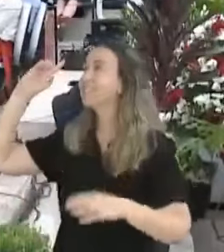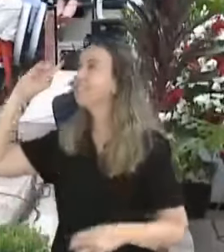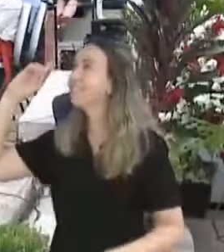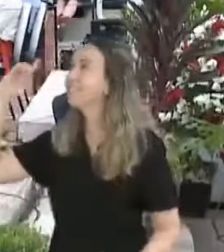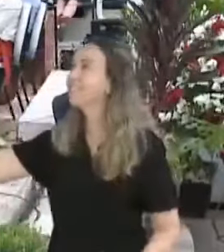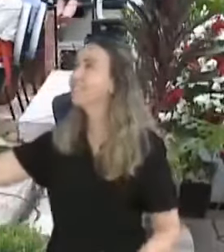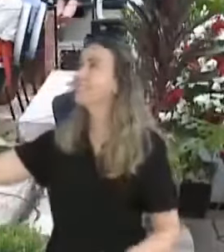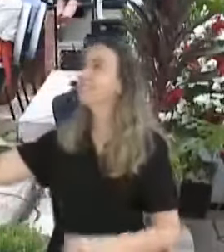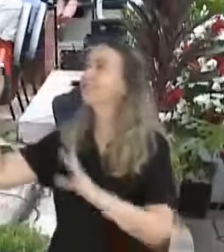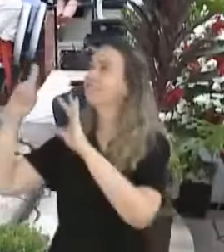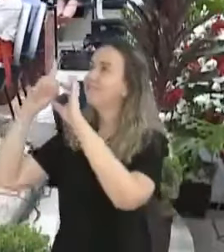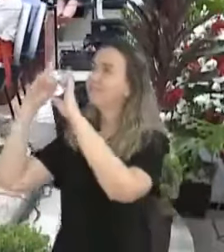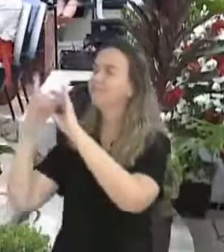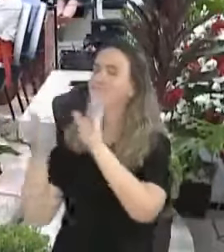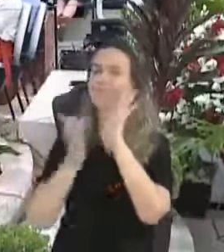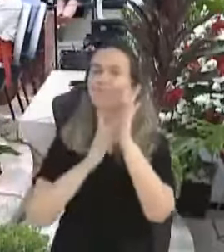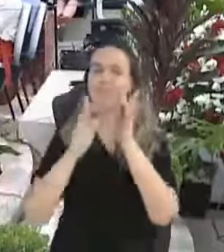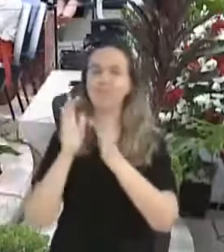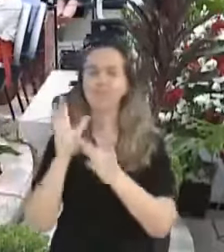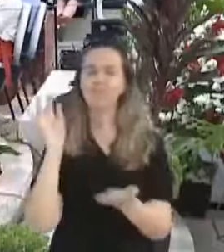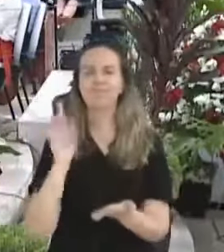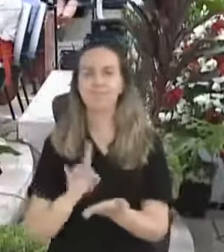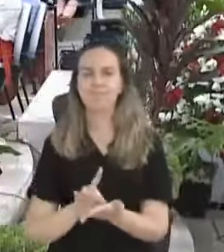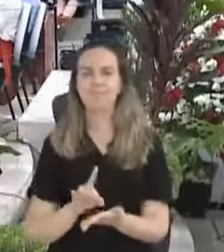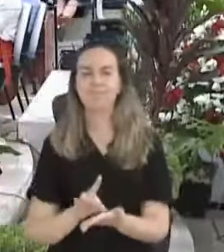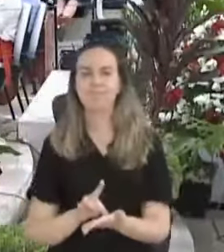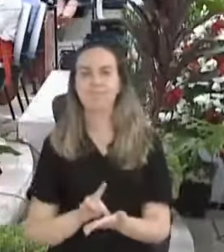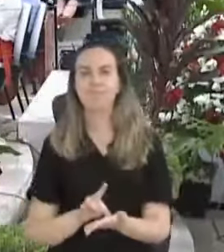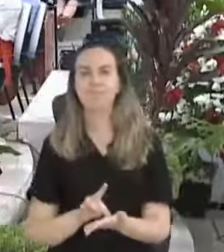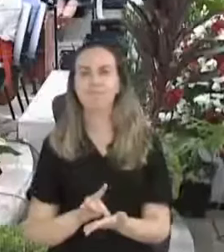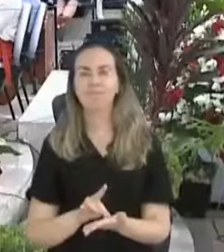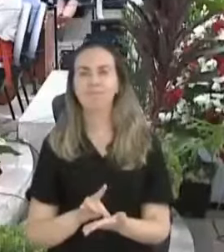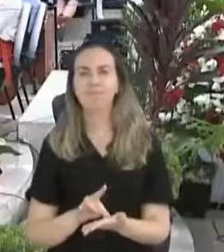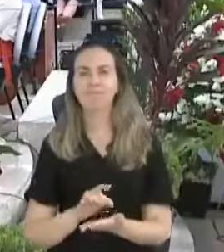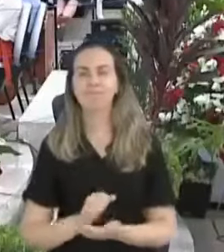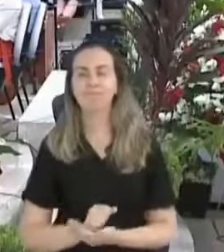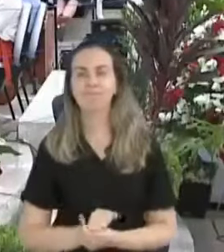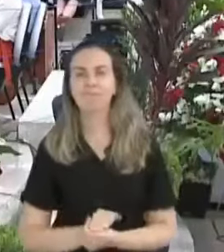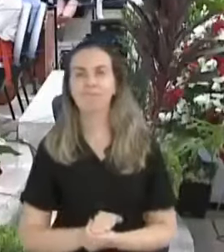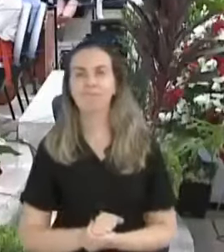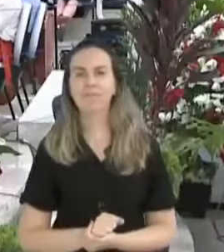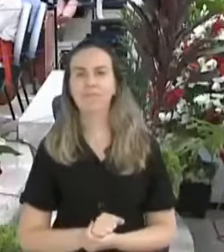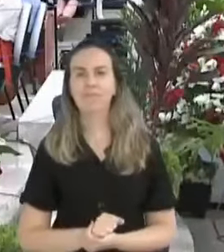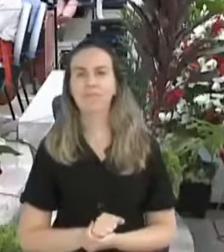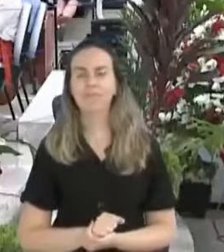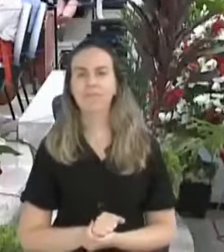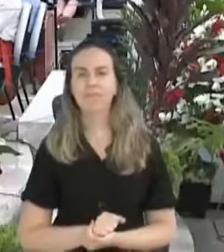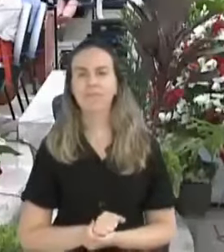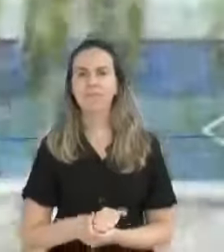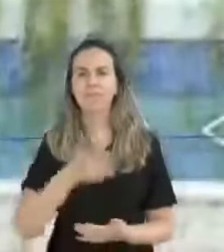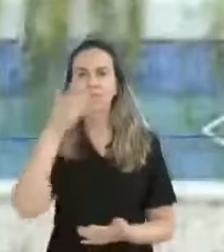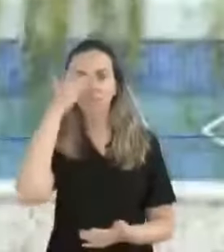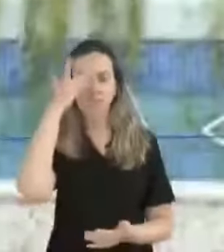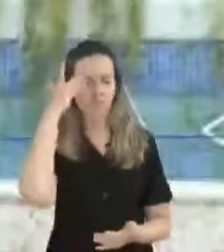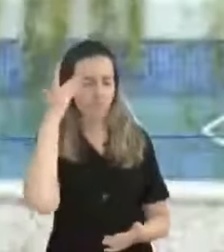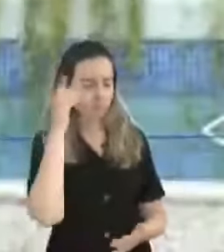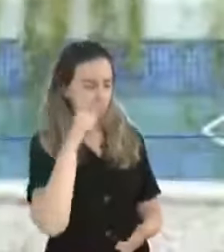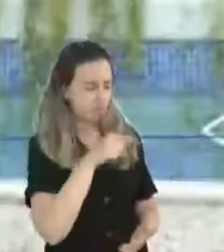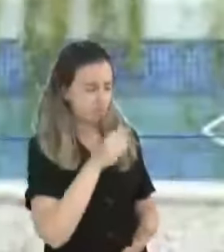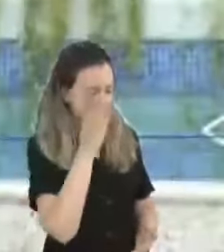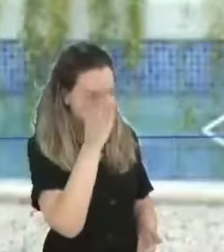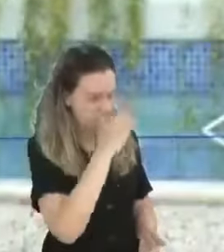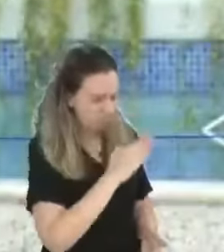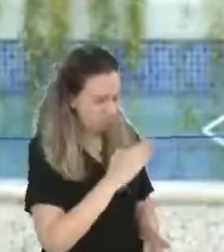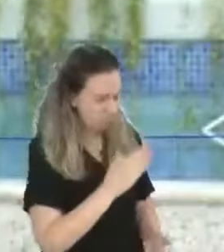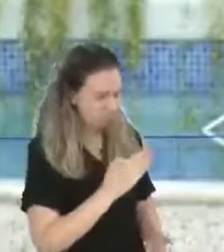capítulo 18, versículos 21 e 22, que se o ímpio se converter do seu